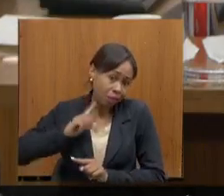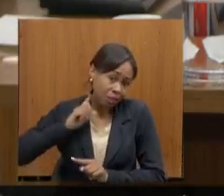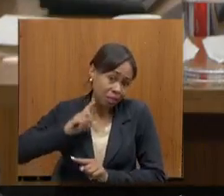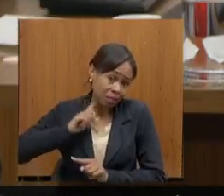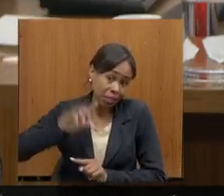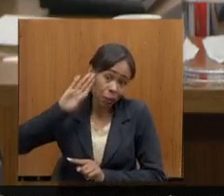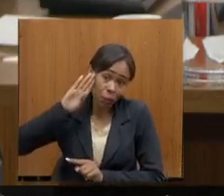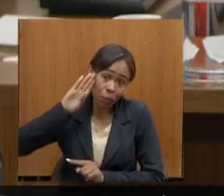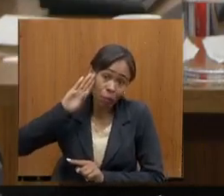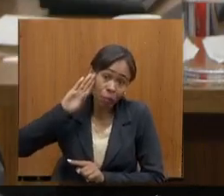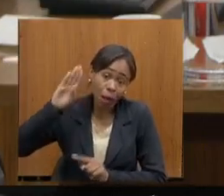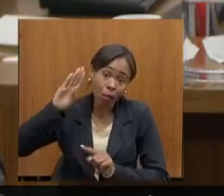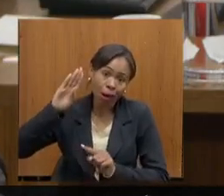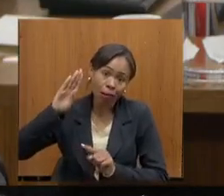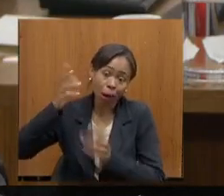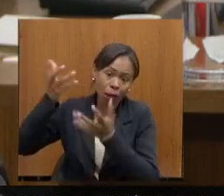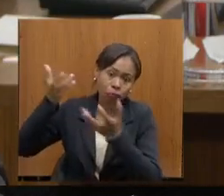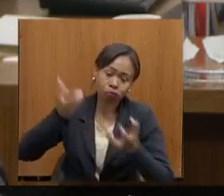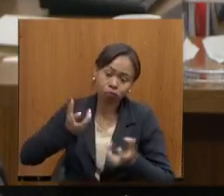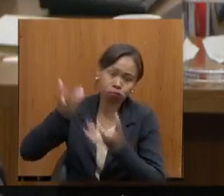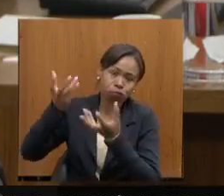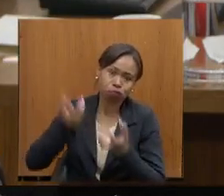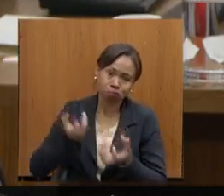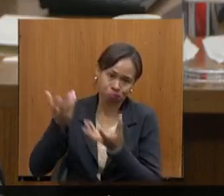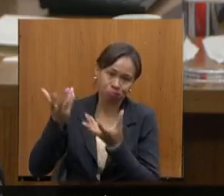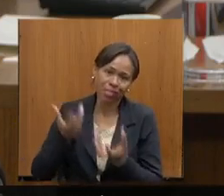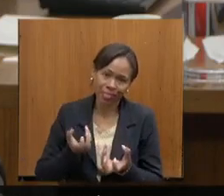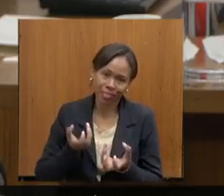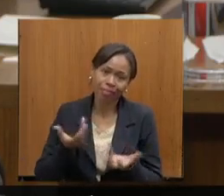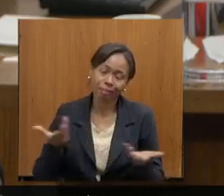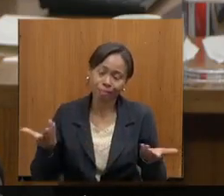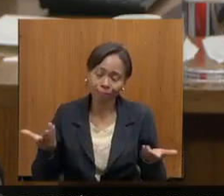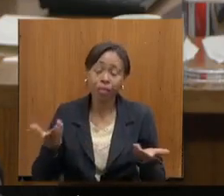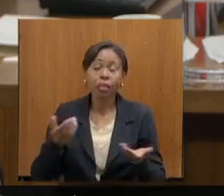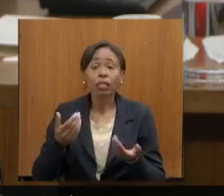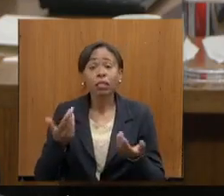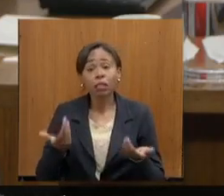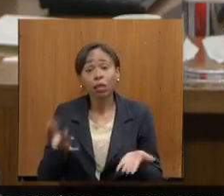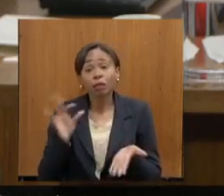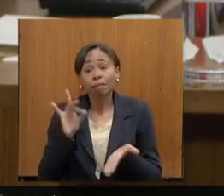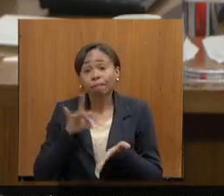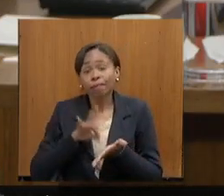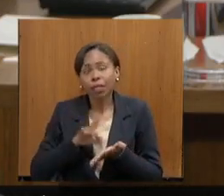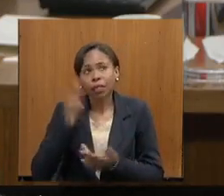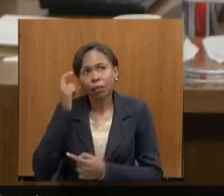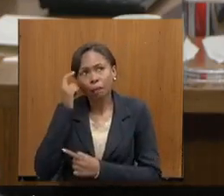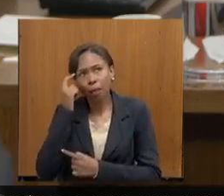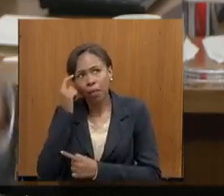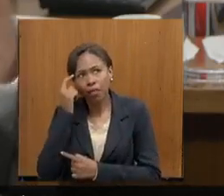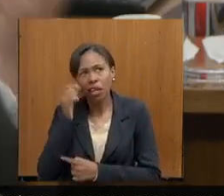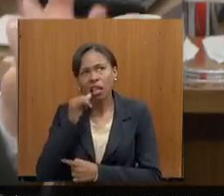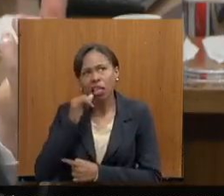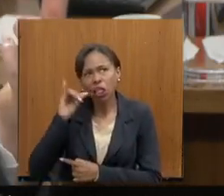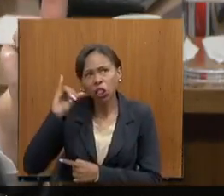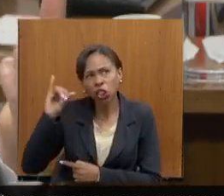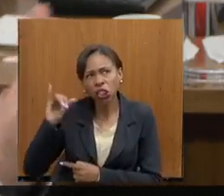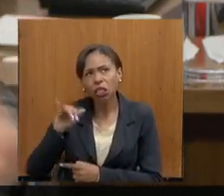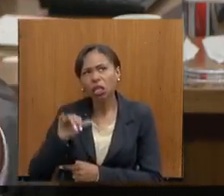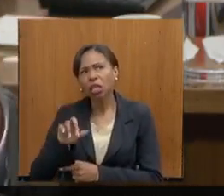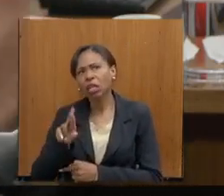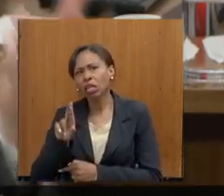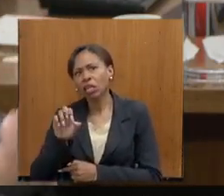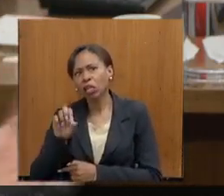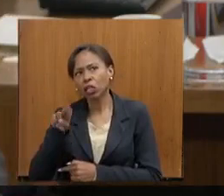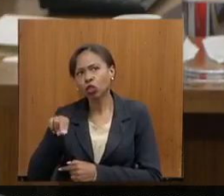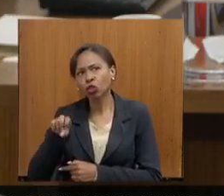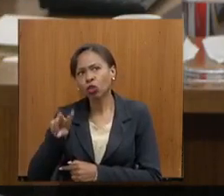d'água e o estado do Sol né então é efetivamente quando a gente pensa em energia renovável e o potencial que